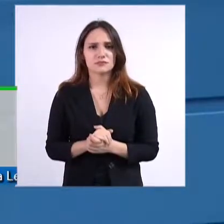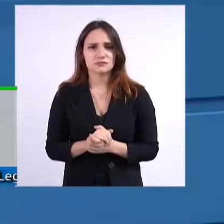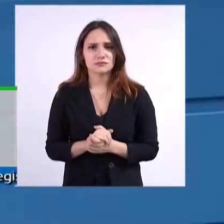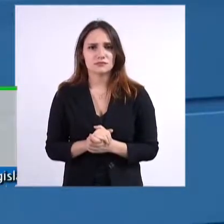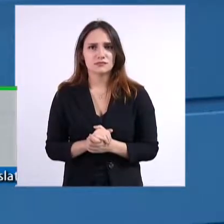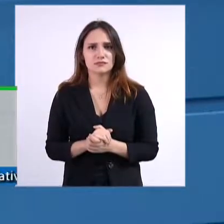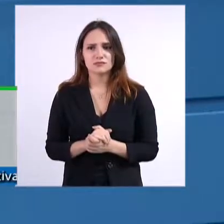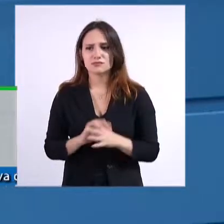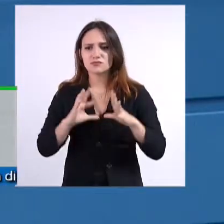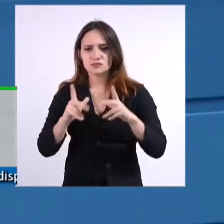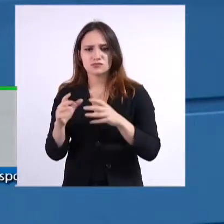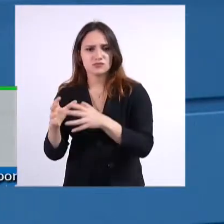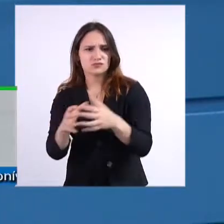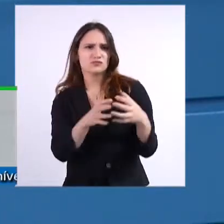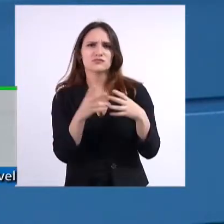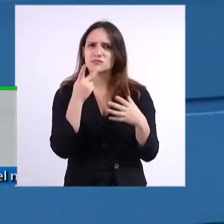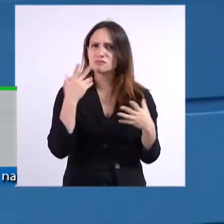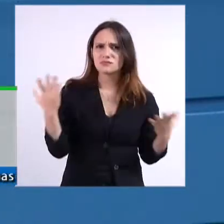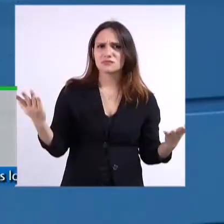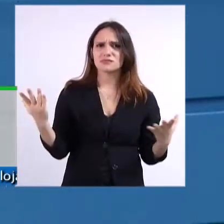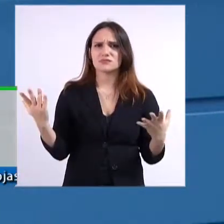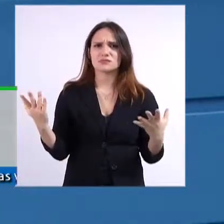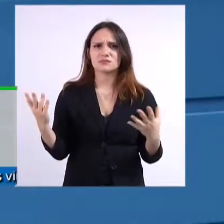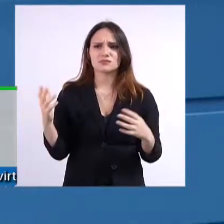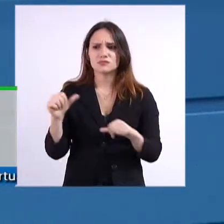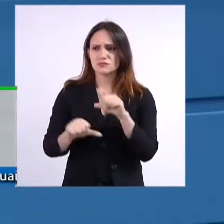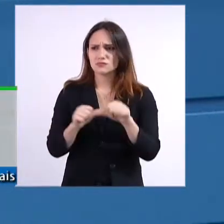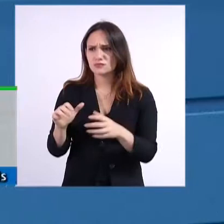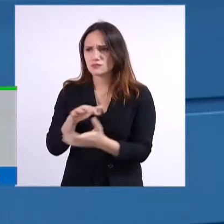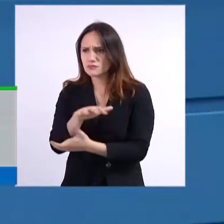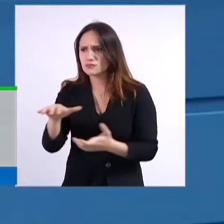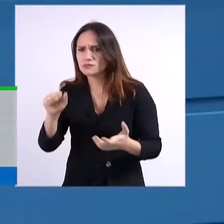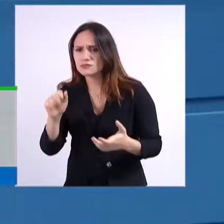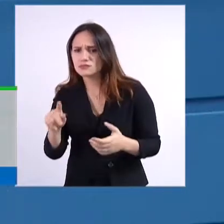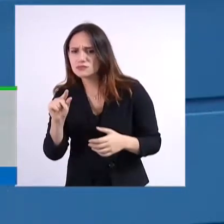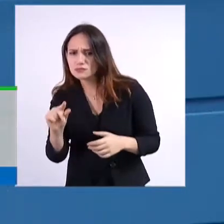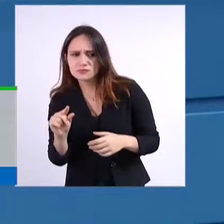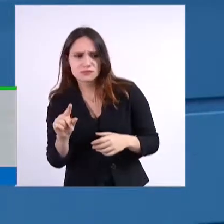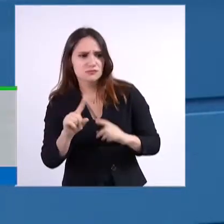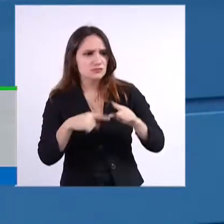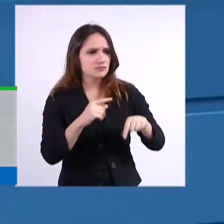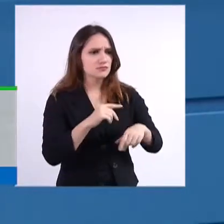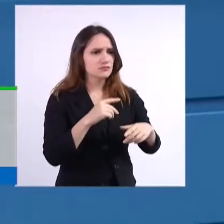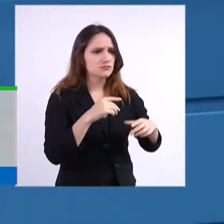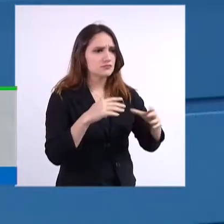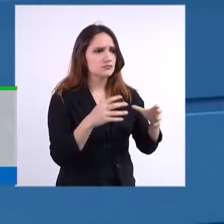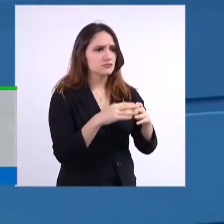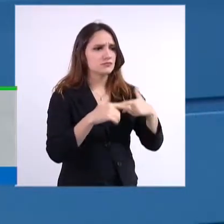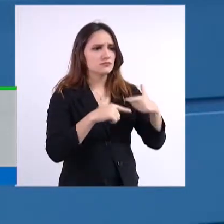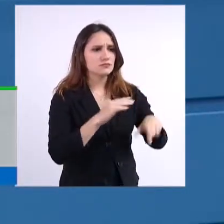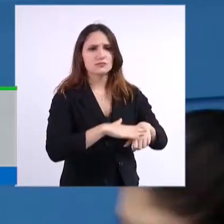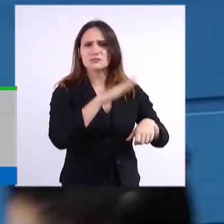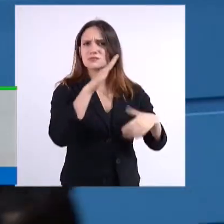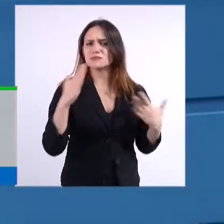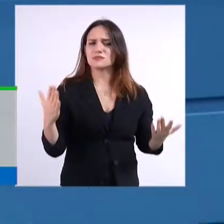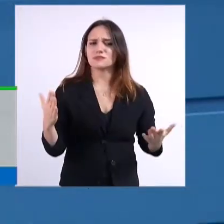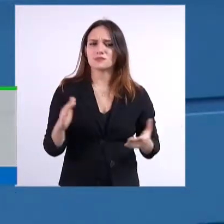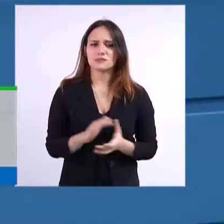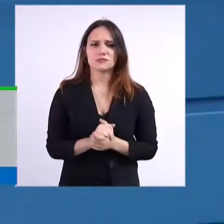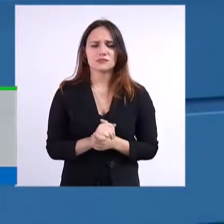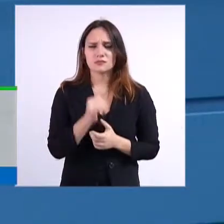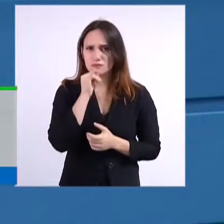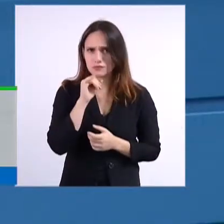outras categorias, uma insatisfação muito grande. Eu acho assim, o discurso que fizeram até agora foi cada um tem que dar uma cota